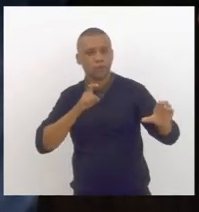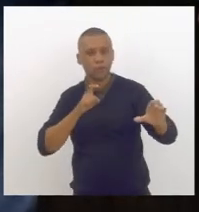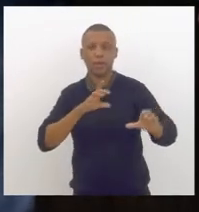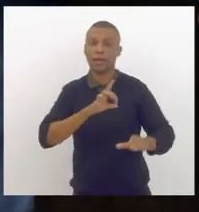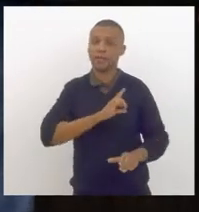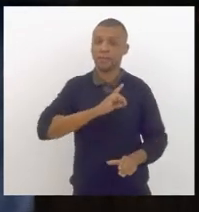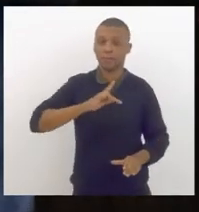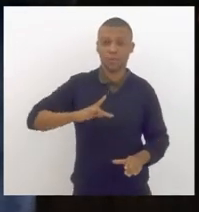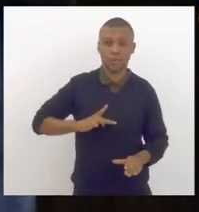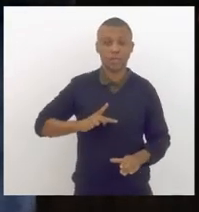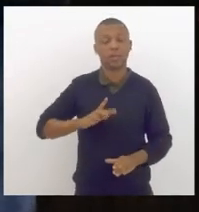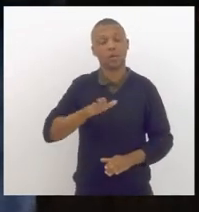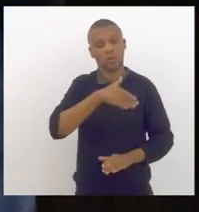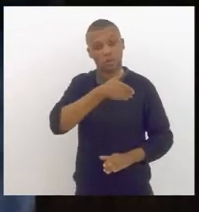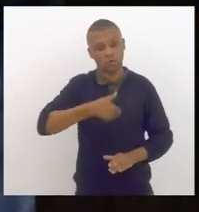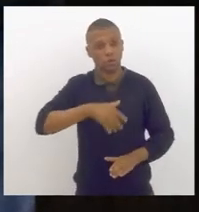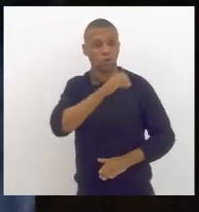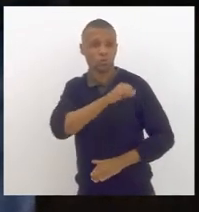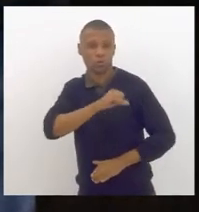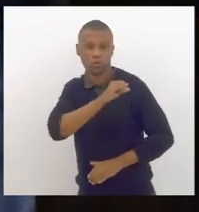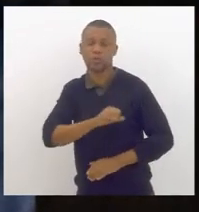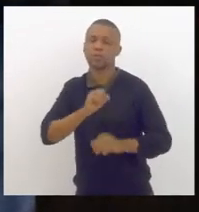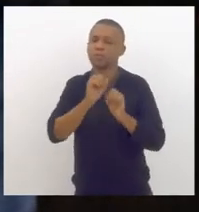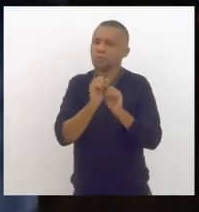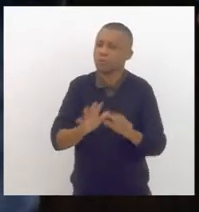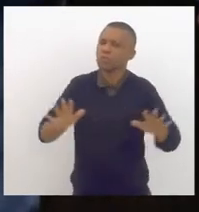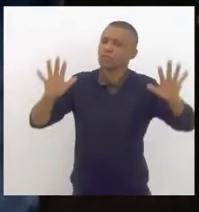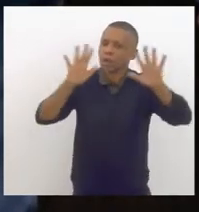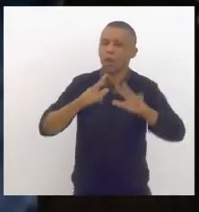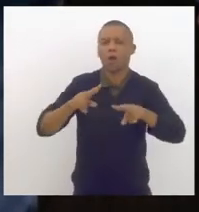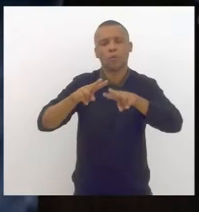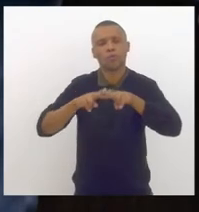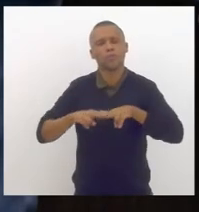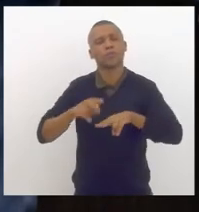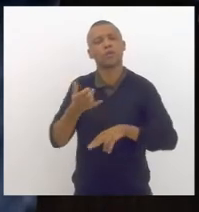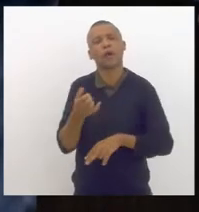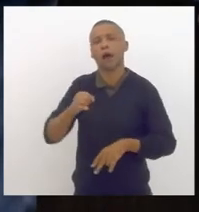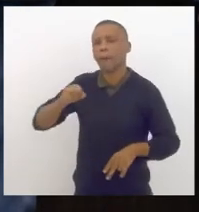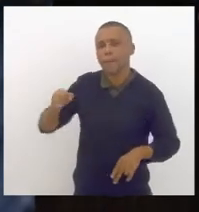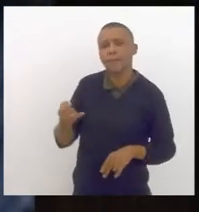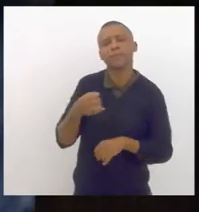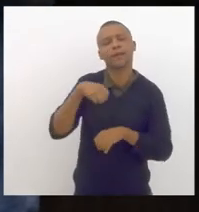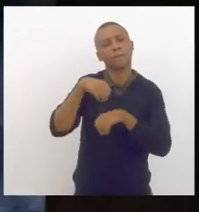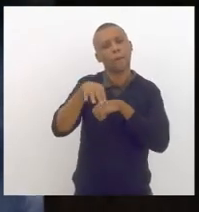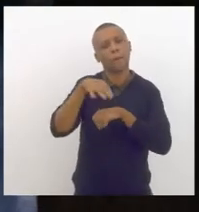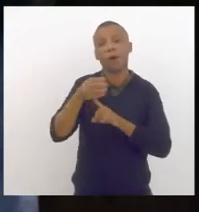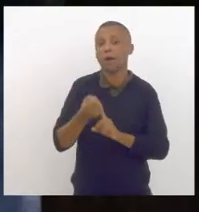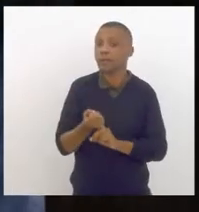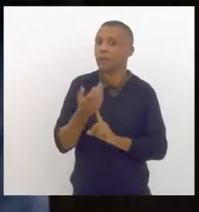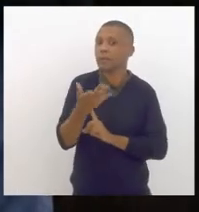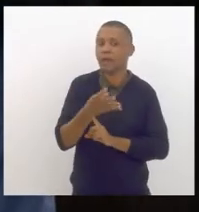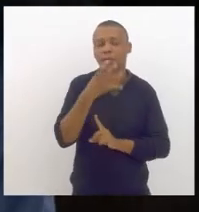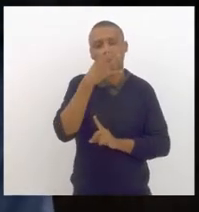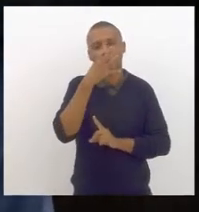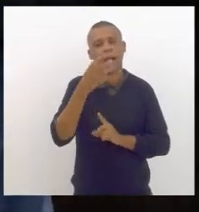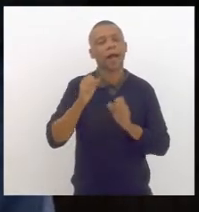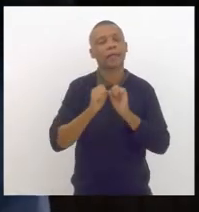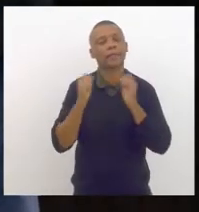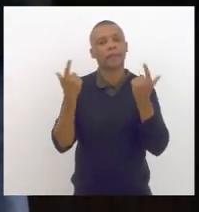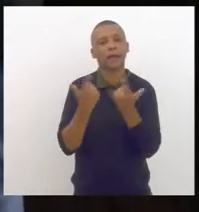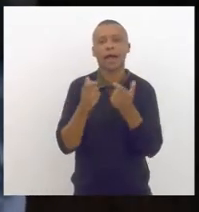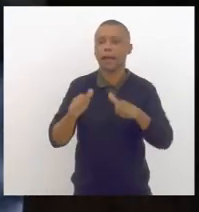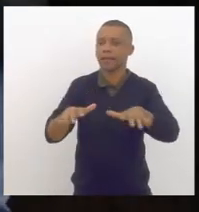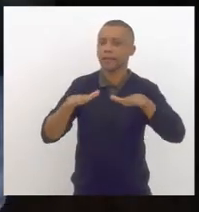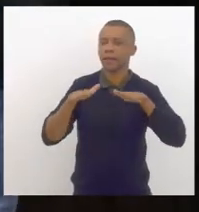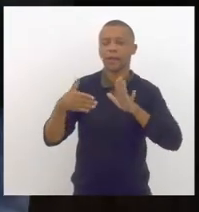defensorias de modo geral. Por isso, essa homenagem, esse registro, essa manifestação de apreço da Assembleia